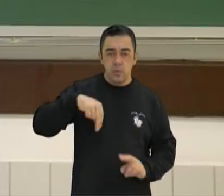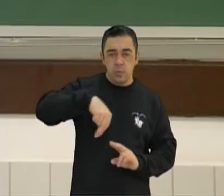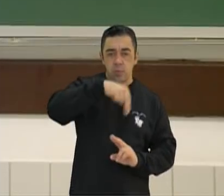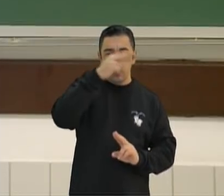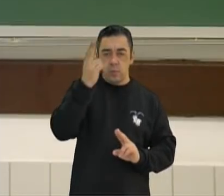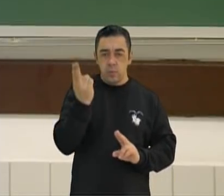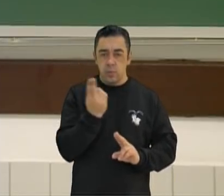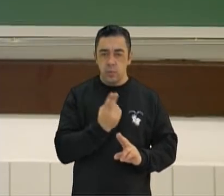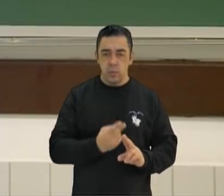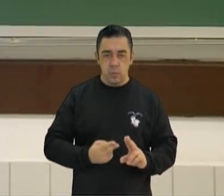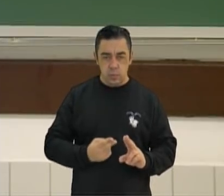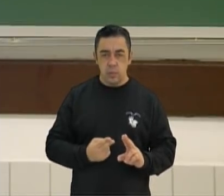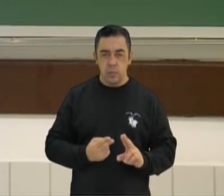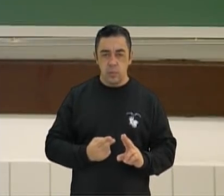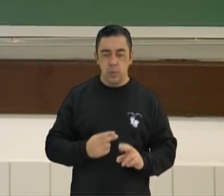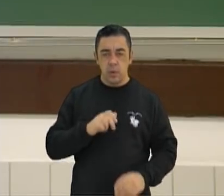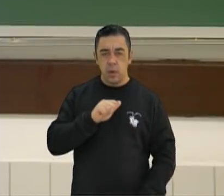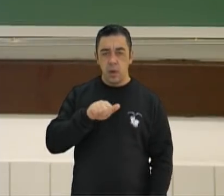palavra autismo.